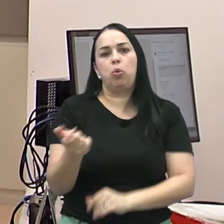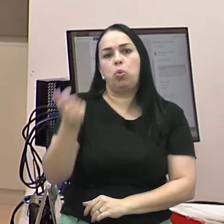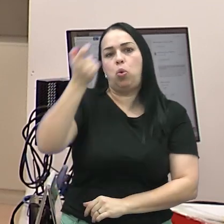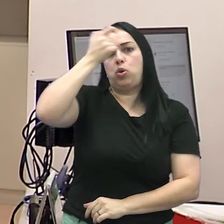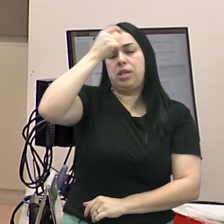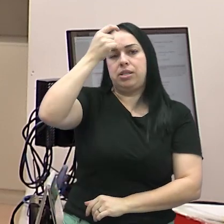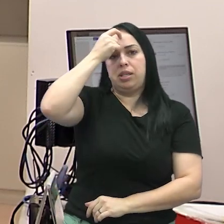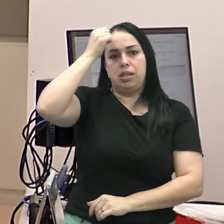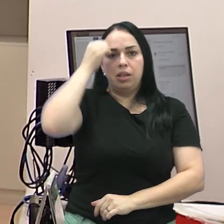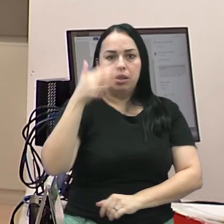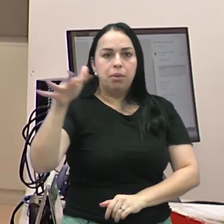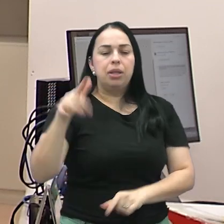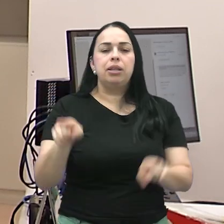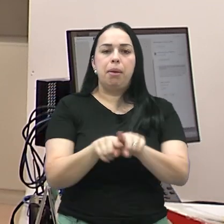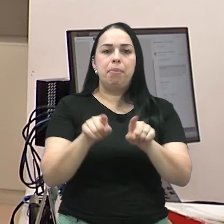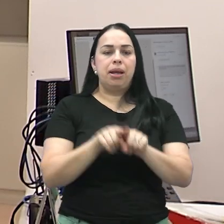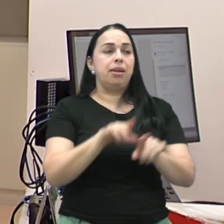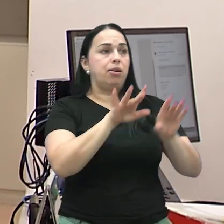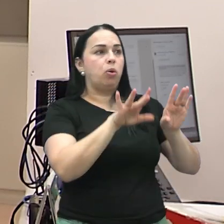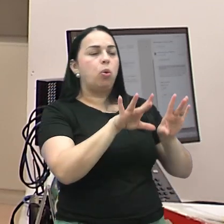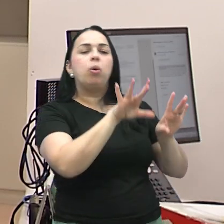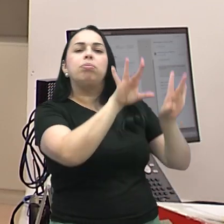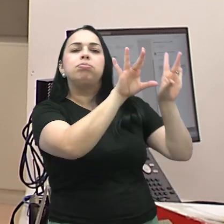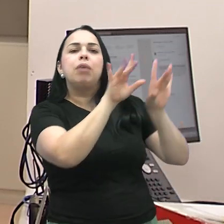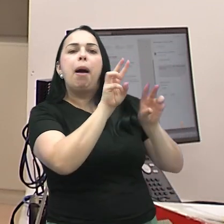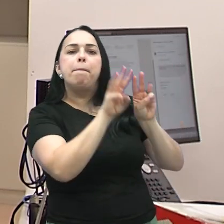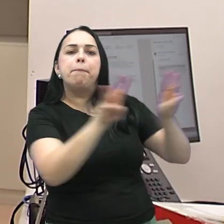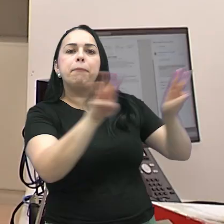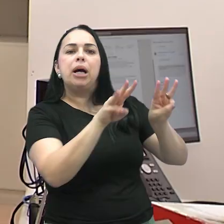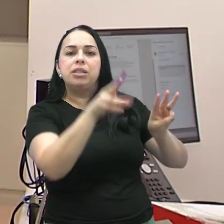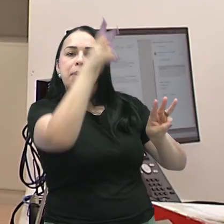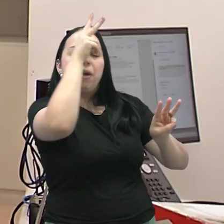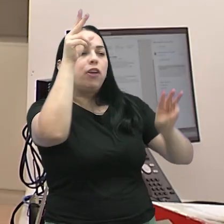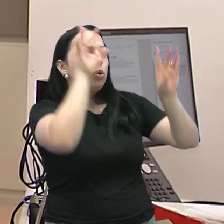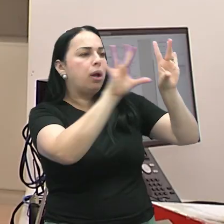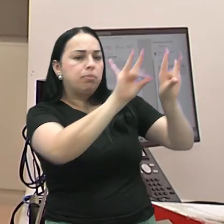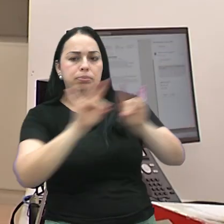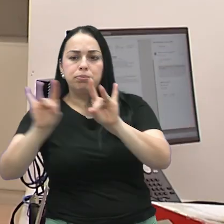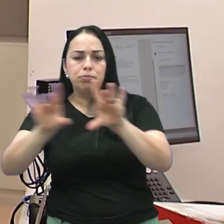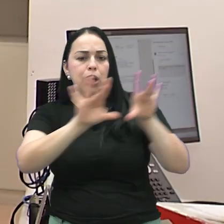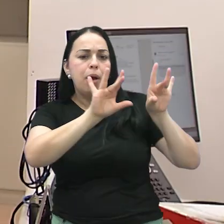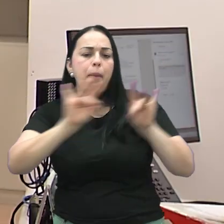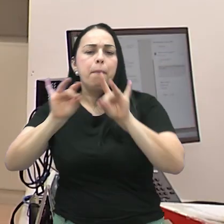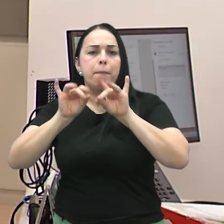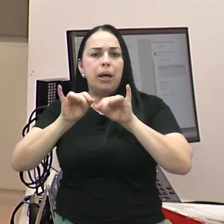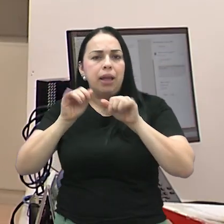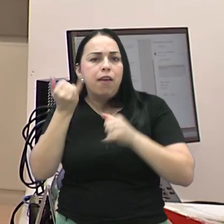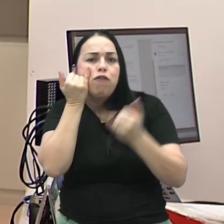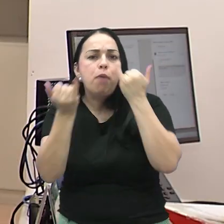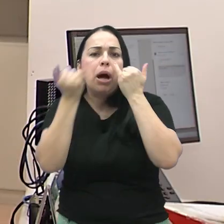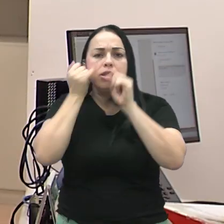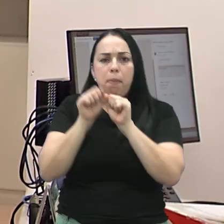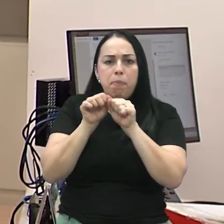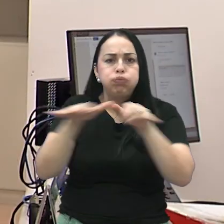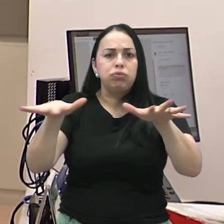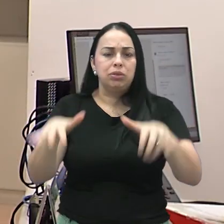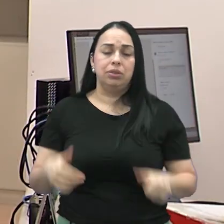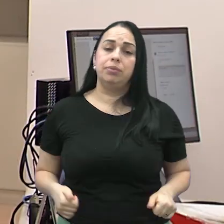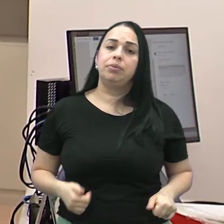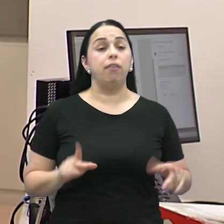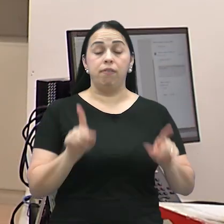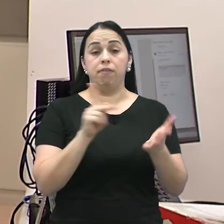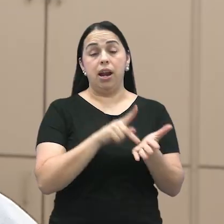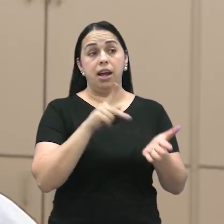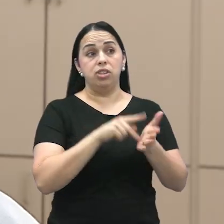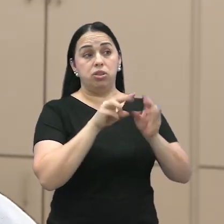aí de conscientização, divulgar os materiais, até replicar da prefeitura, né, para a gente poder fazer que a informação chegue a mais pessoas aqui de São José